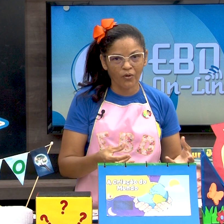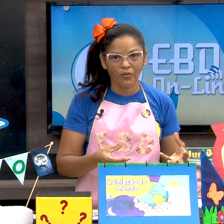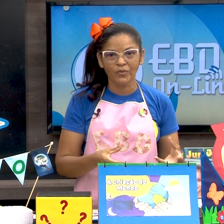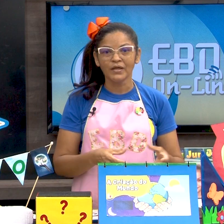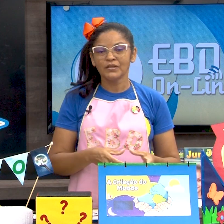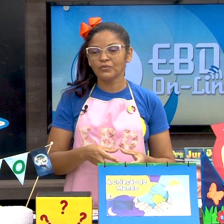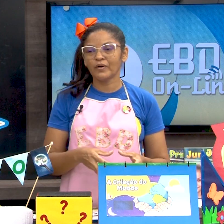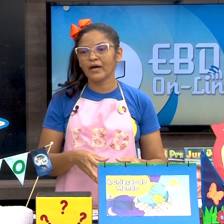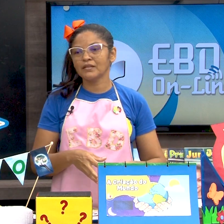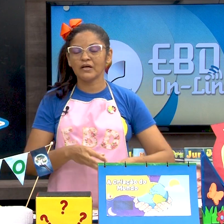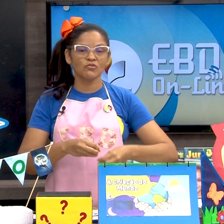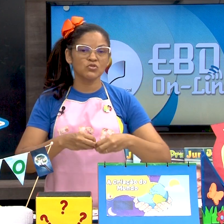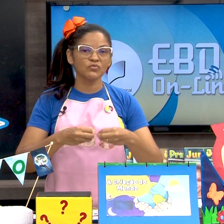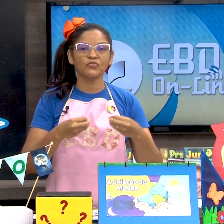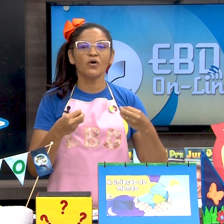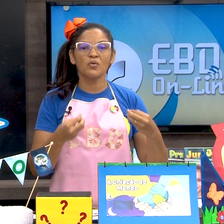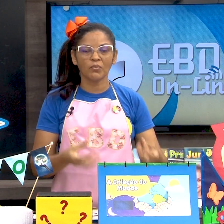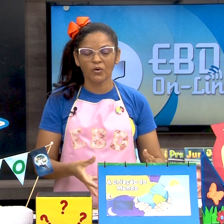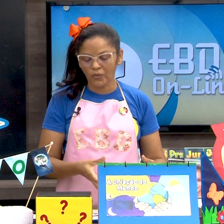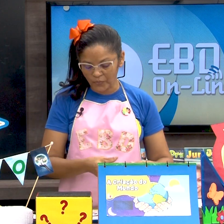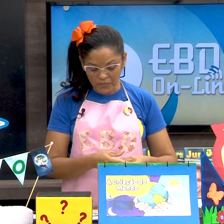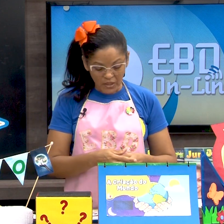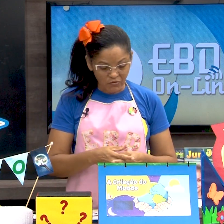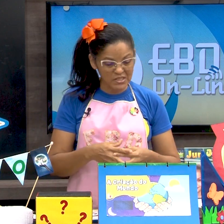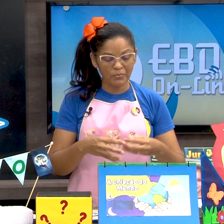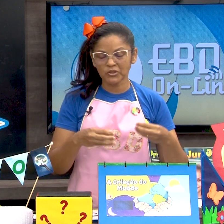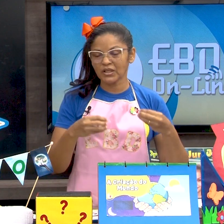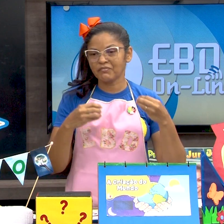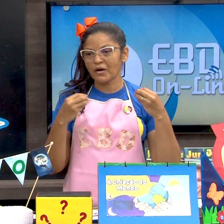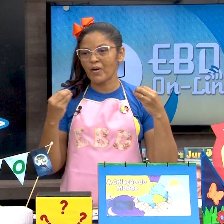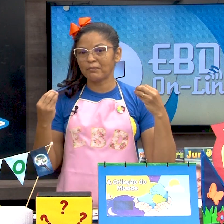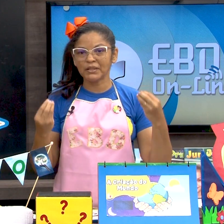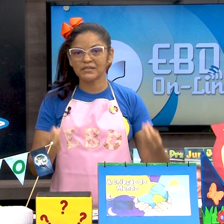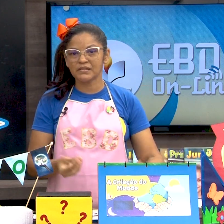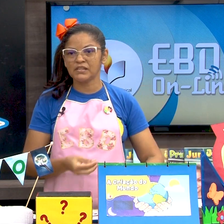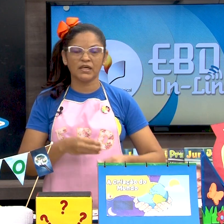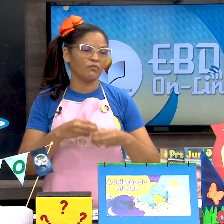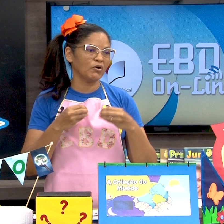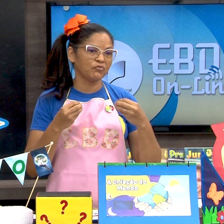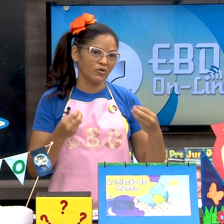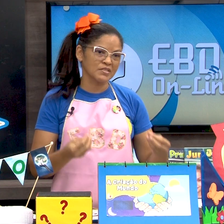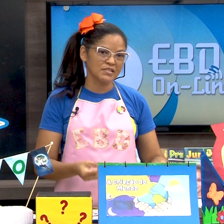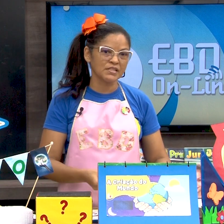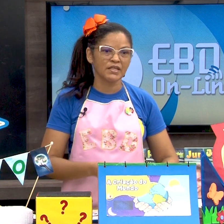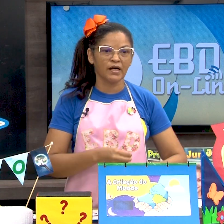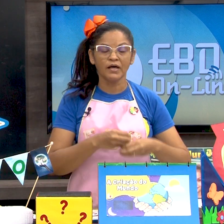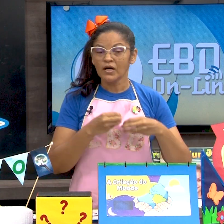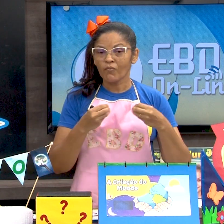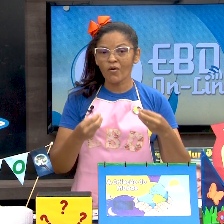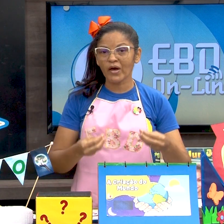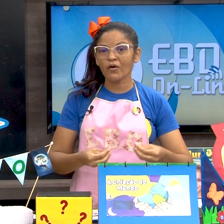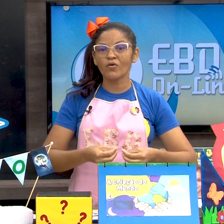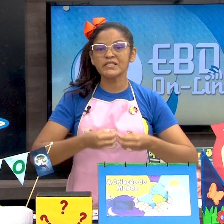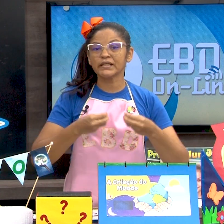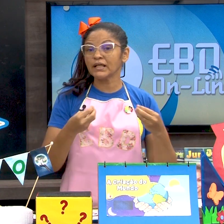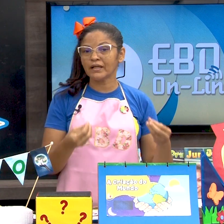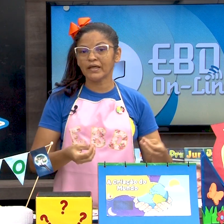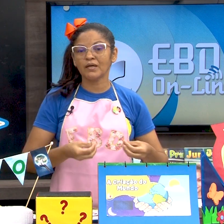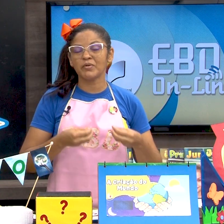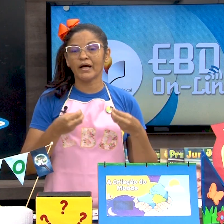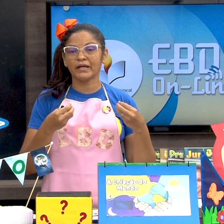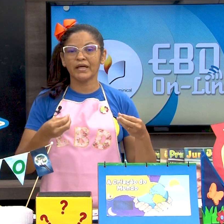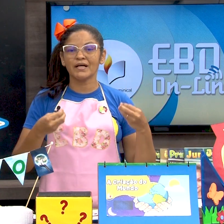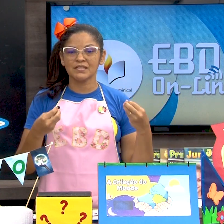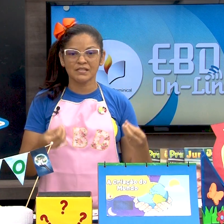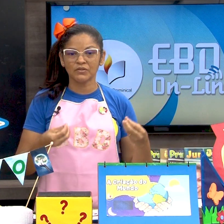criou não é Deus o formou Você pode levar uma plantinha uma florzinha qualquer coisa que